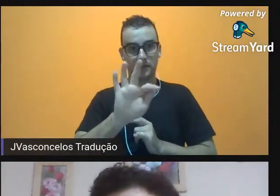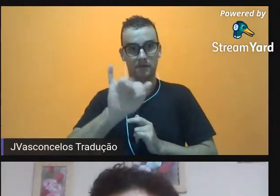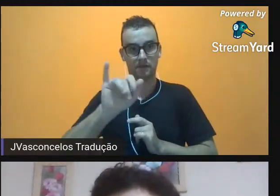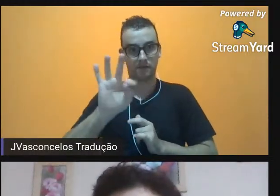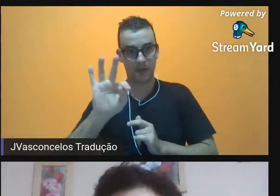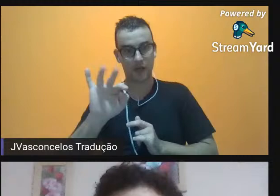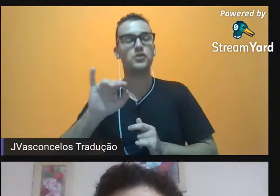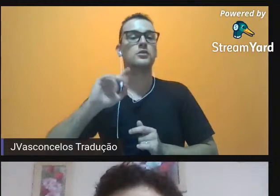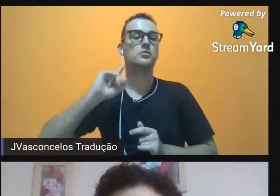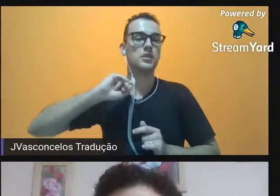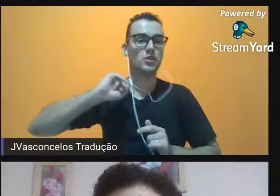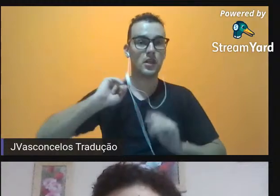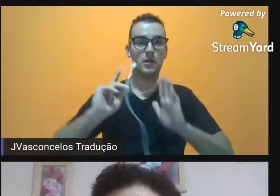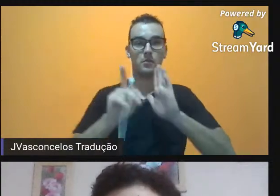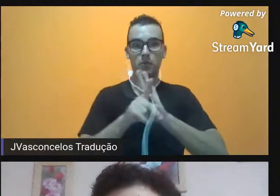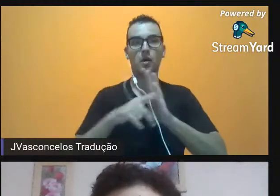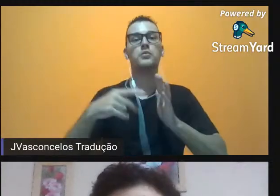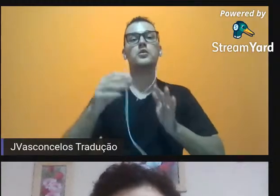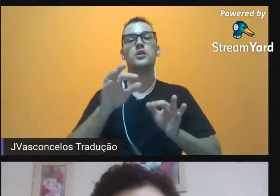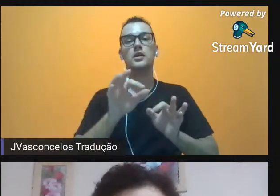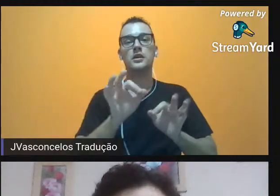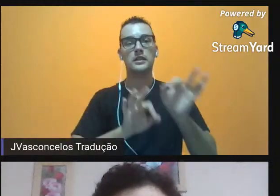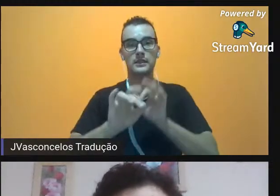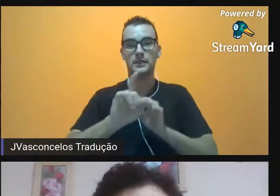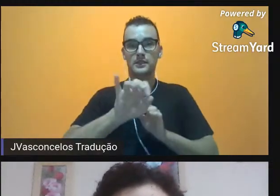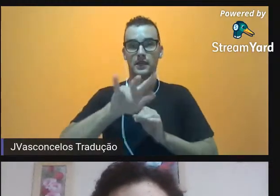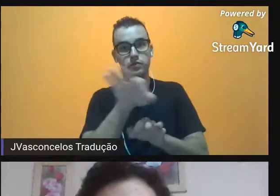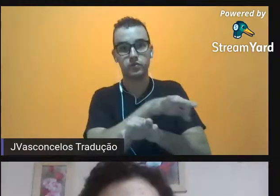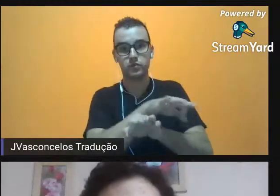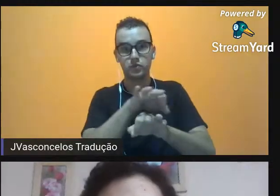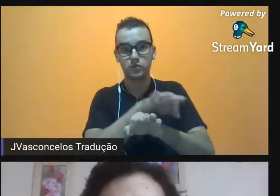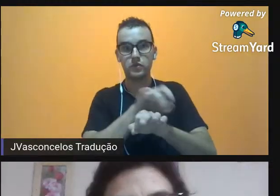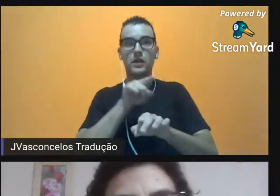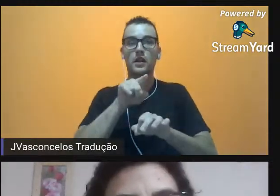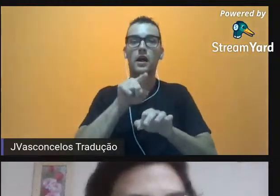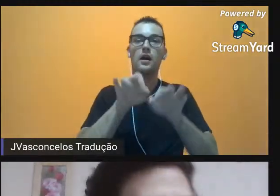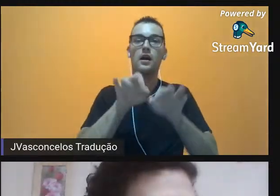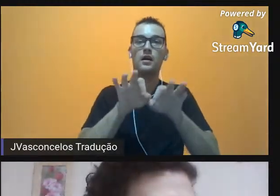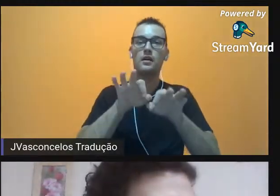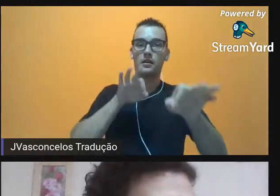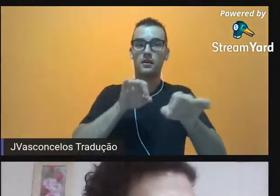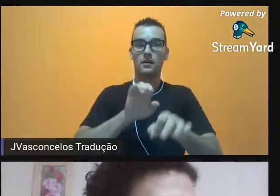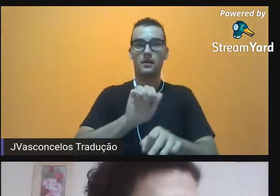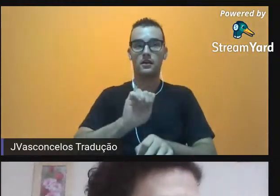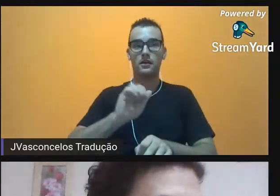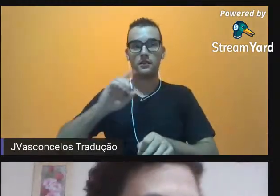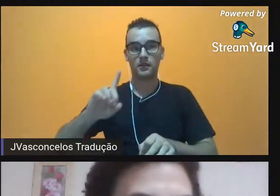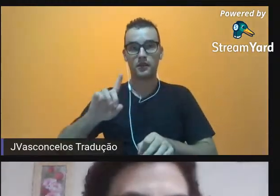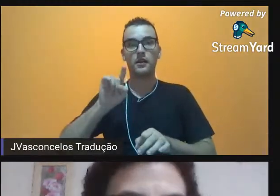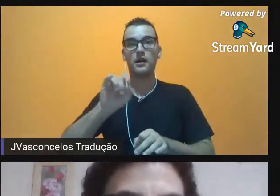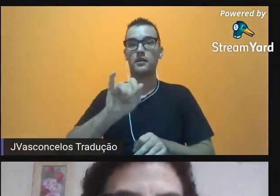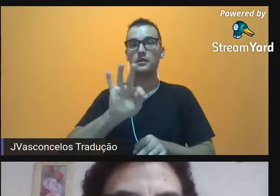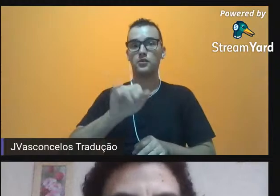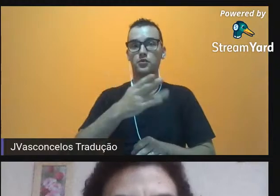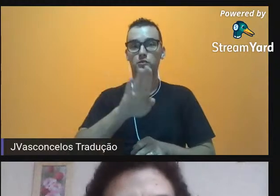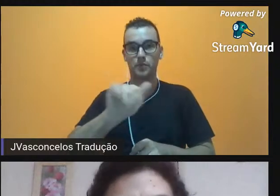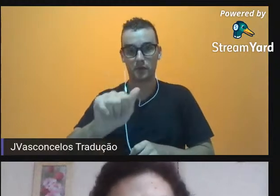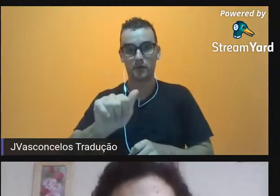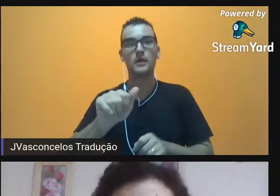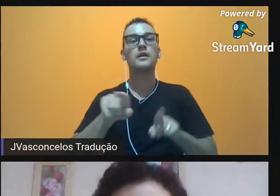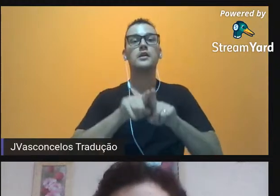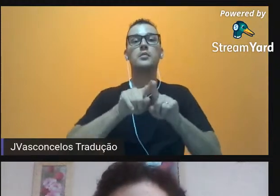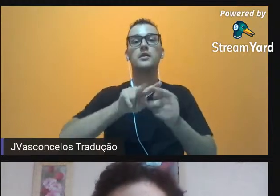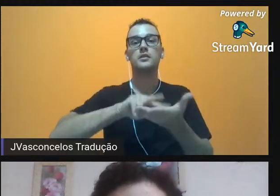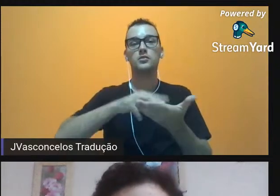do Estado de Minas Gerais, especialista em design instrucional da Universidade Federal de Itajubá, e também em tradução